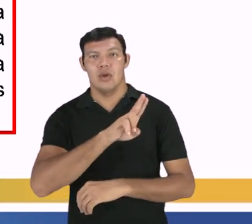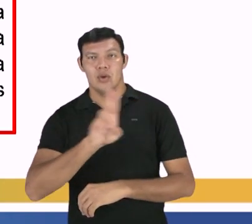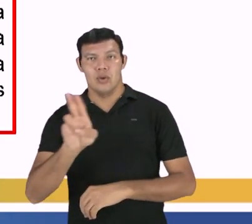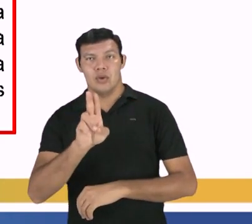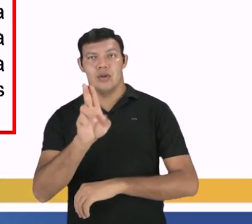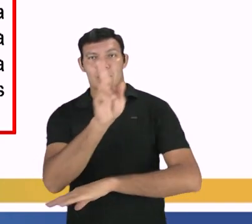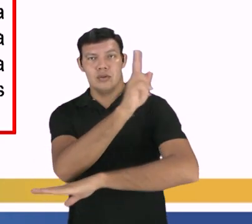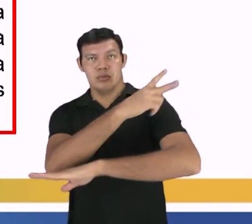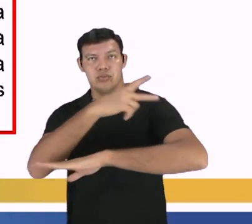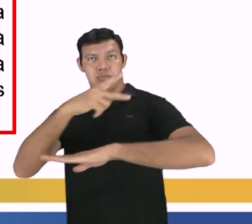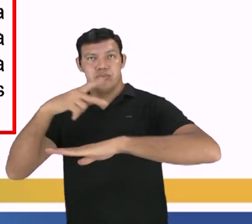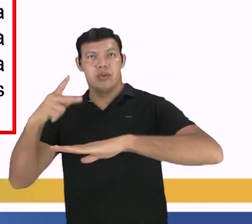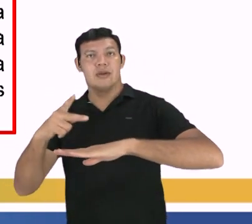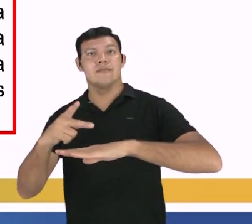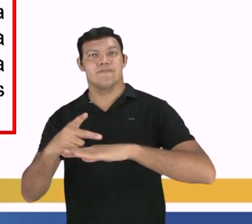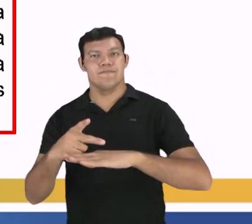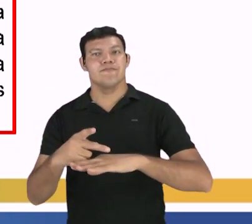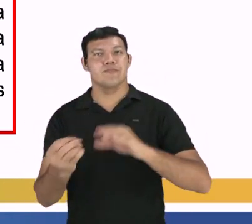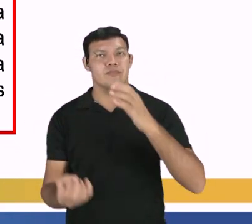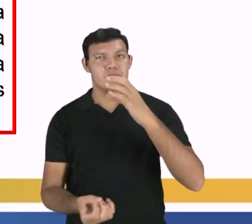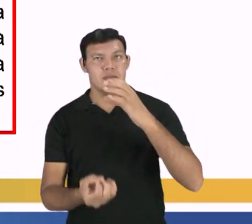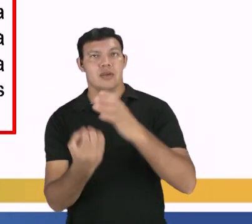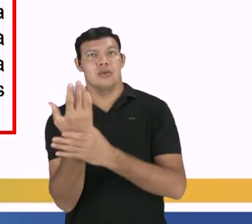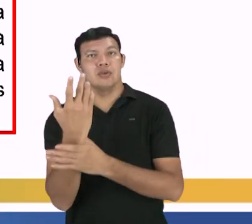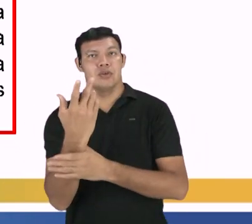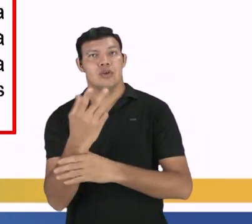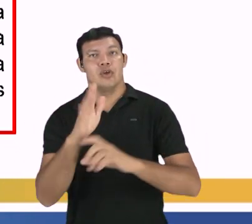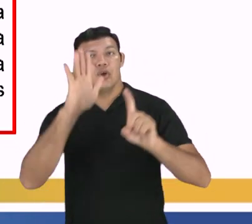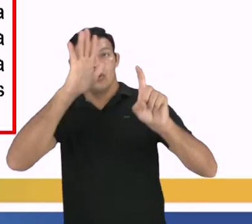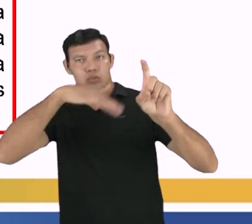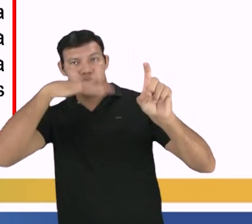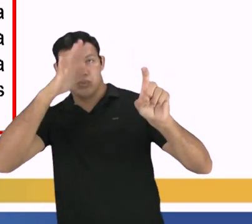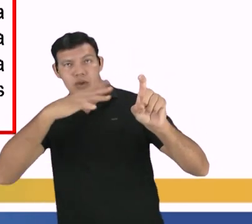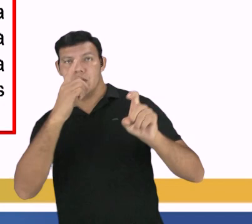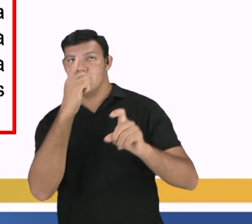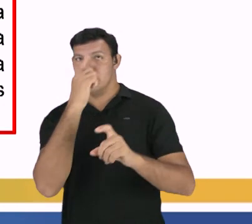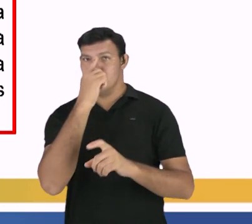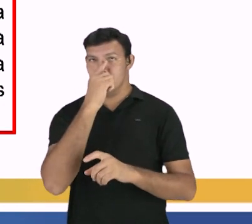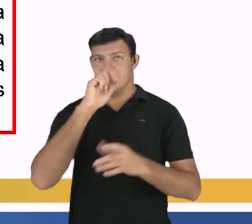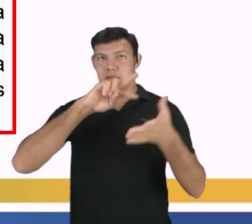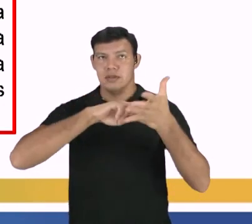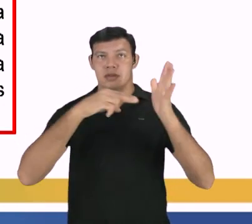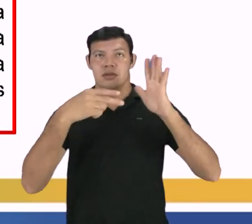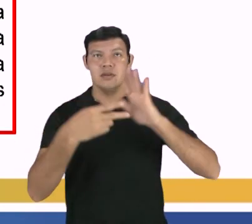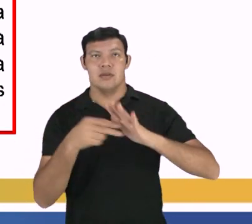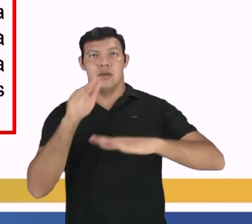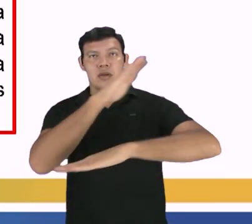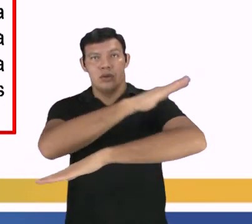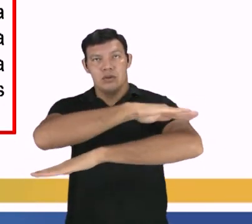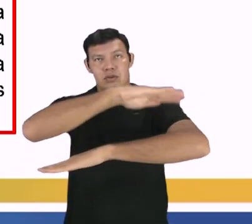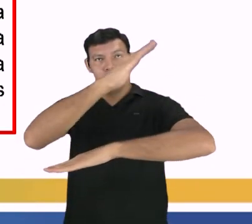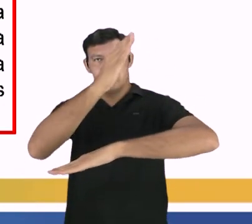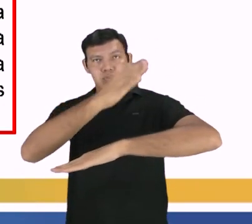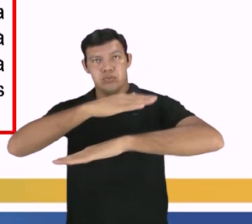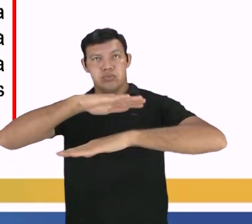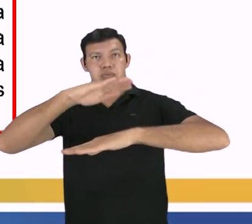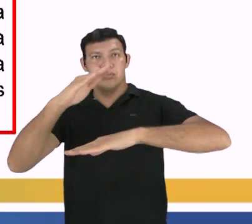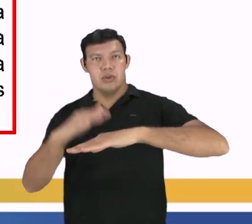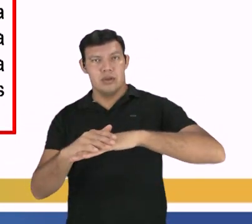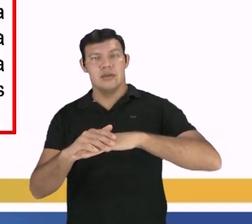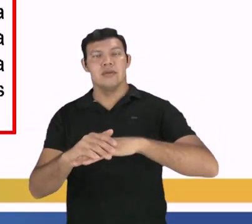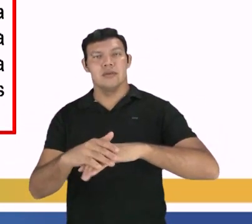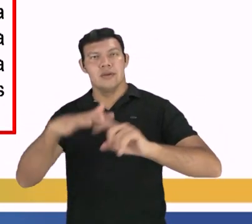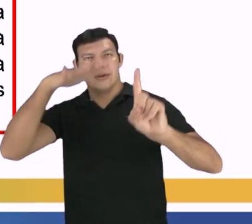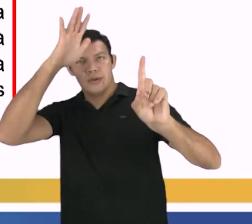ali do termo Parnaso, né? Que na mitologia grega significa a montanha consagrada ao deus Apolo e